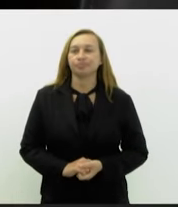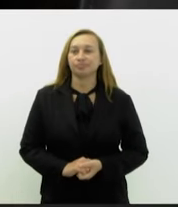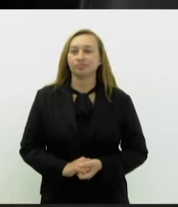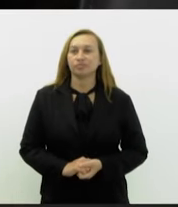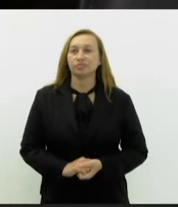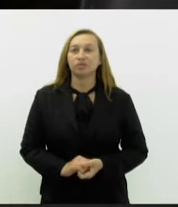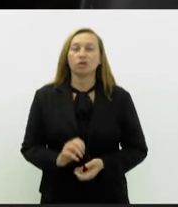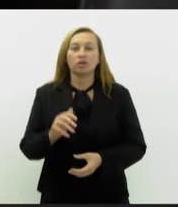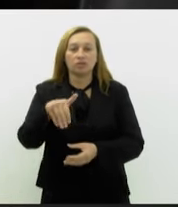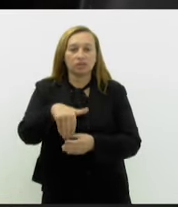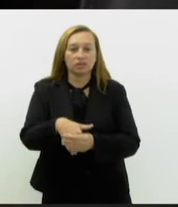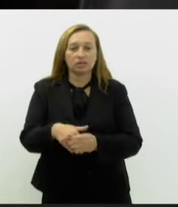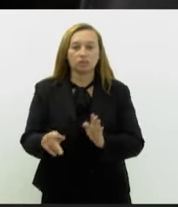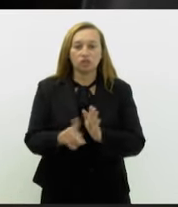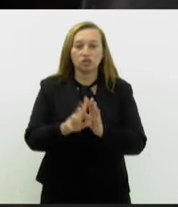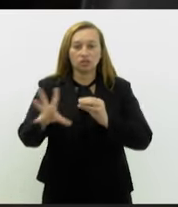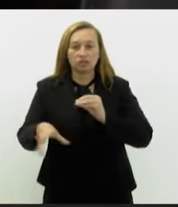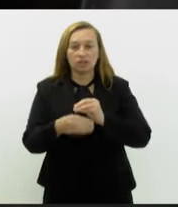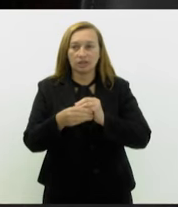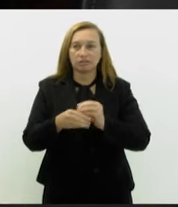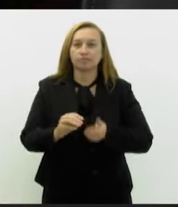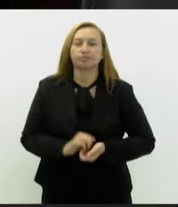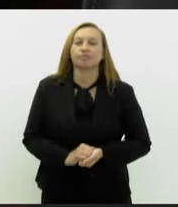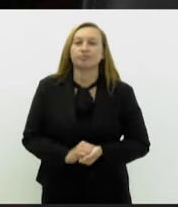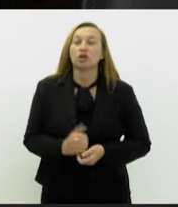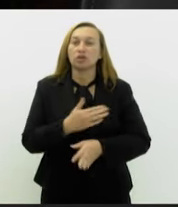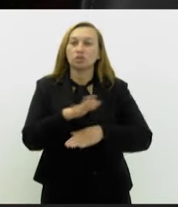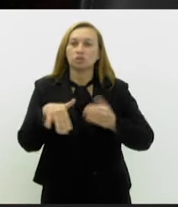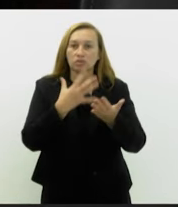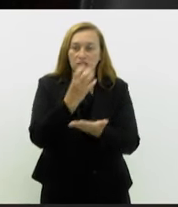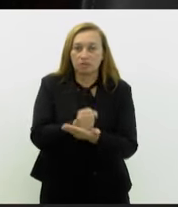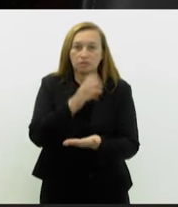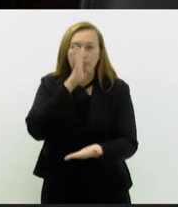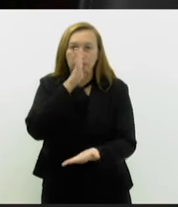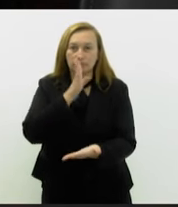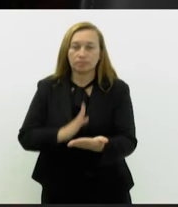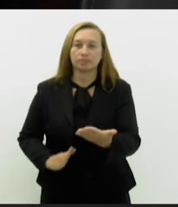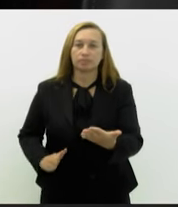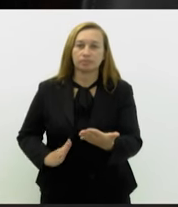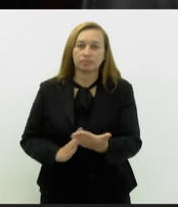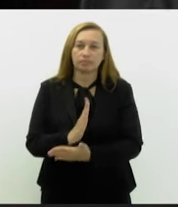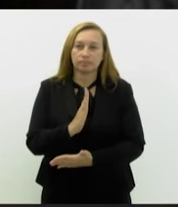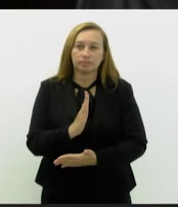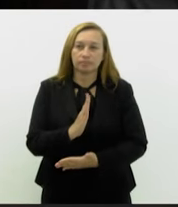Em votação, o projeto assim emendado. Senhores que aprovam, permaneçam como estão.